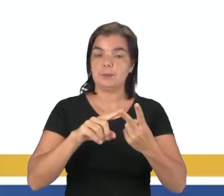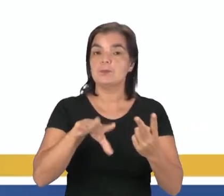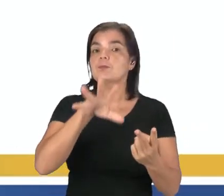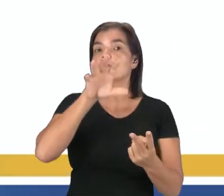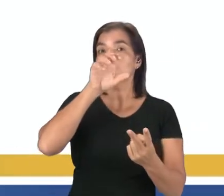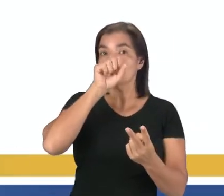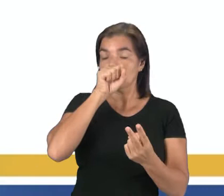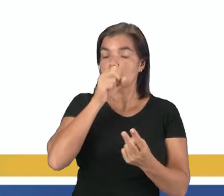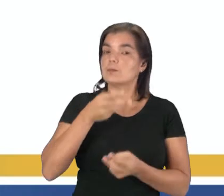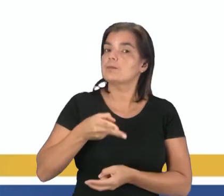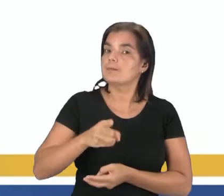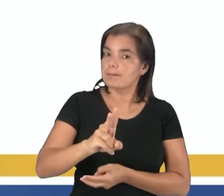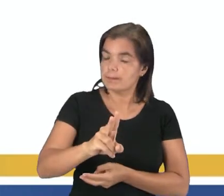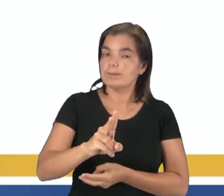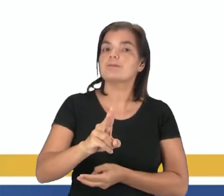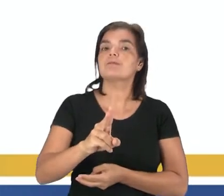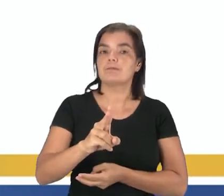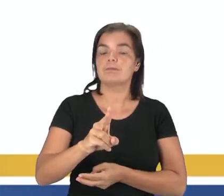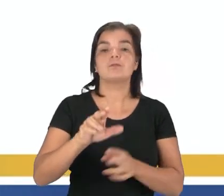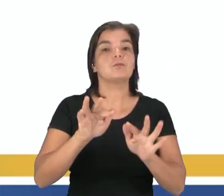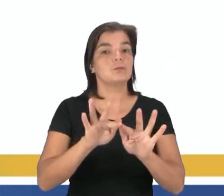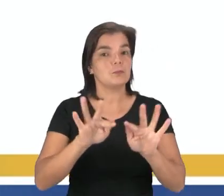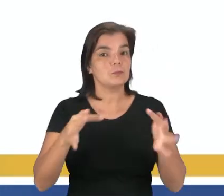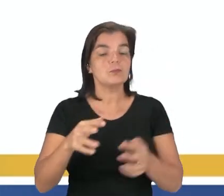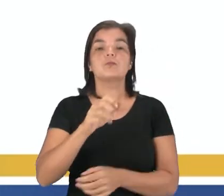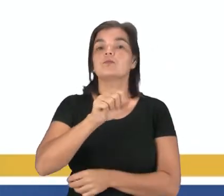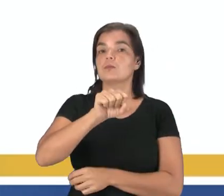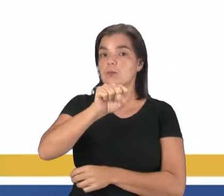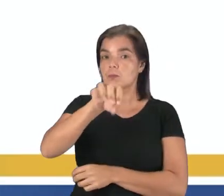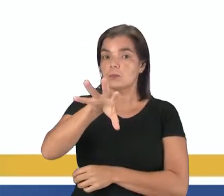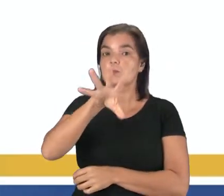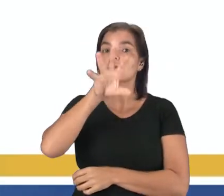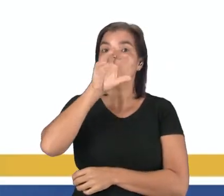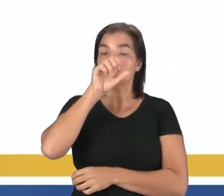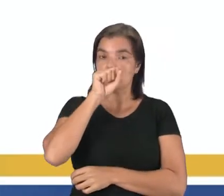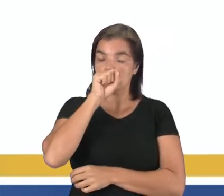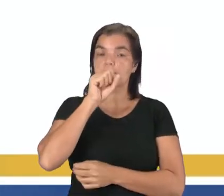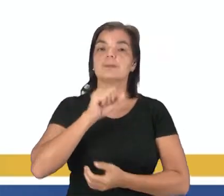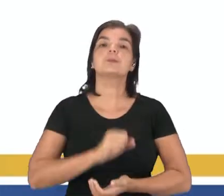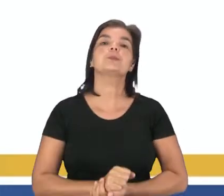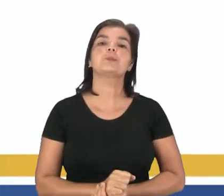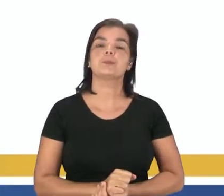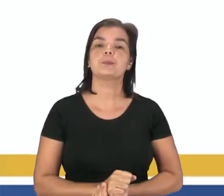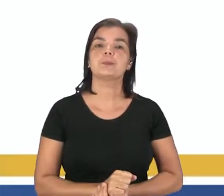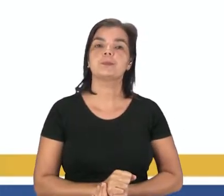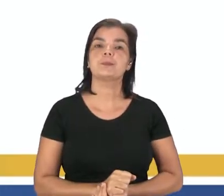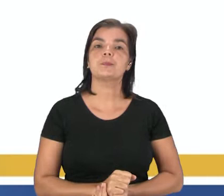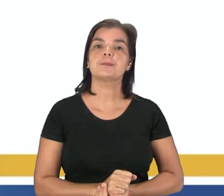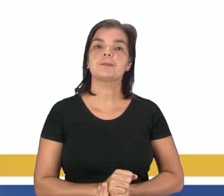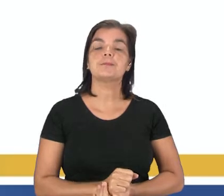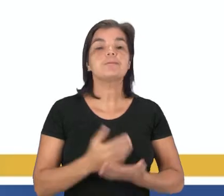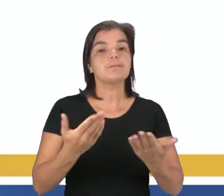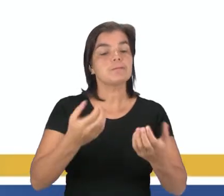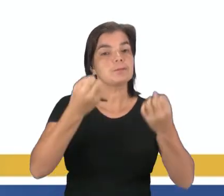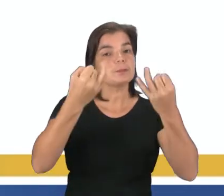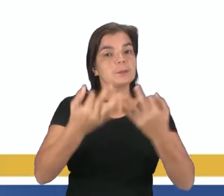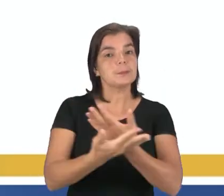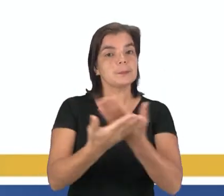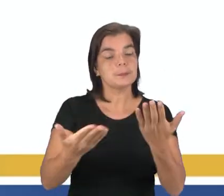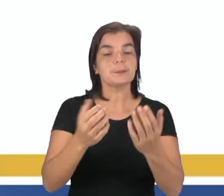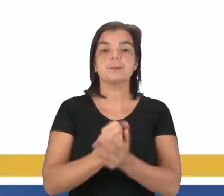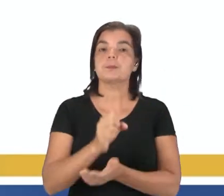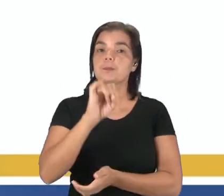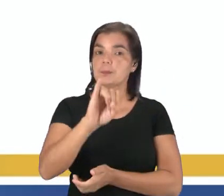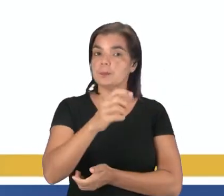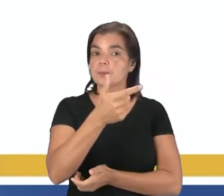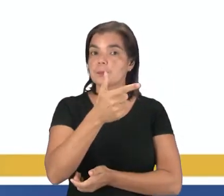oxigênio, continua sendo só oxigênio, então ainda é uma substância simples. E aí, como eu falei para vocês, se